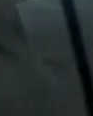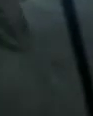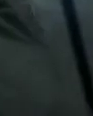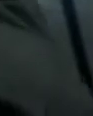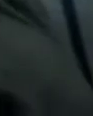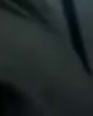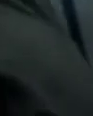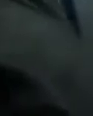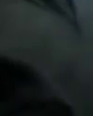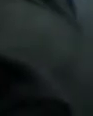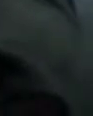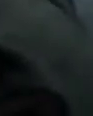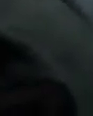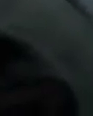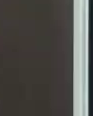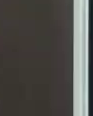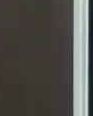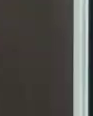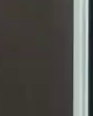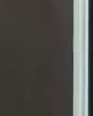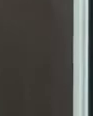Parabéns.